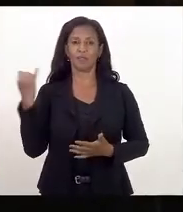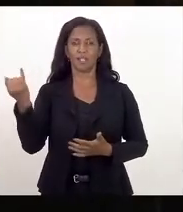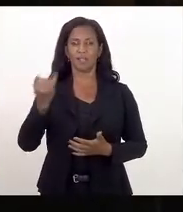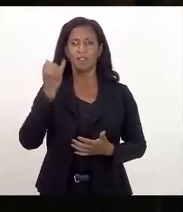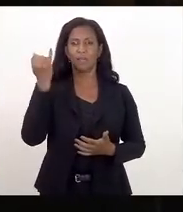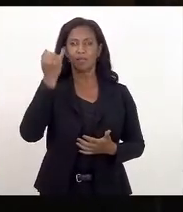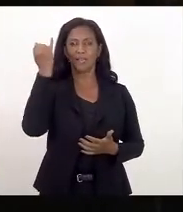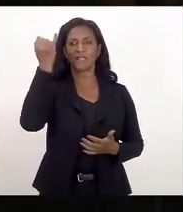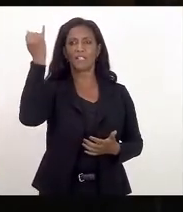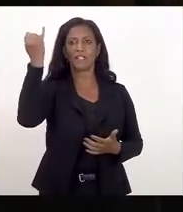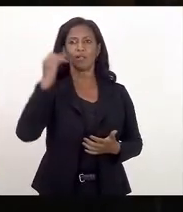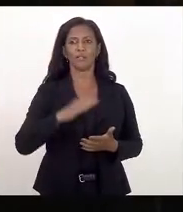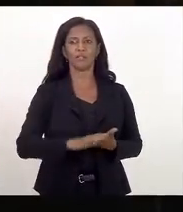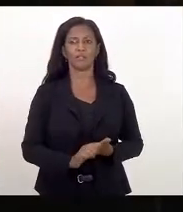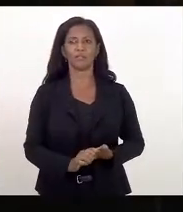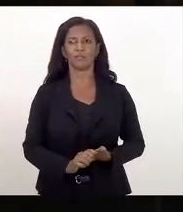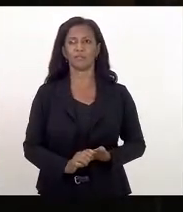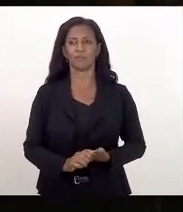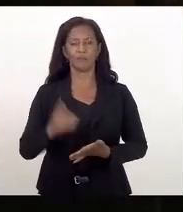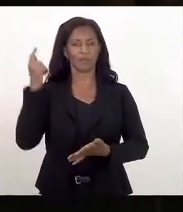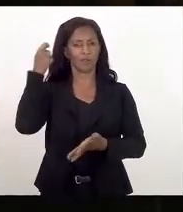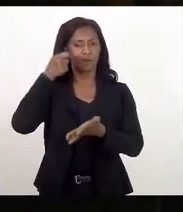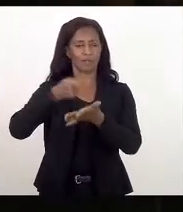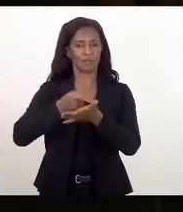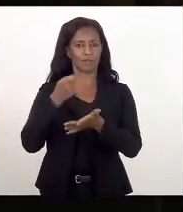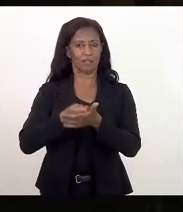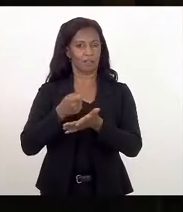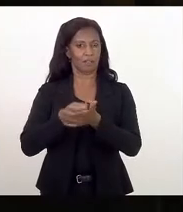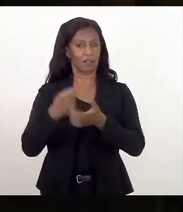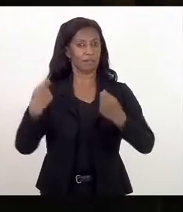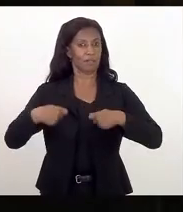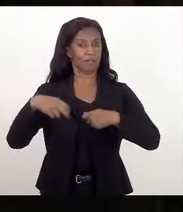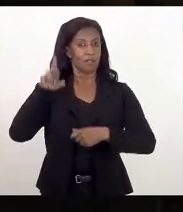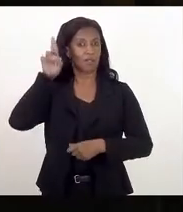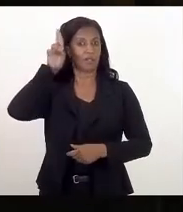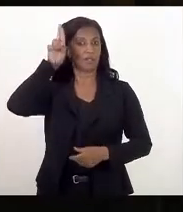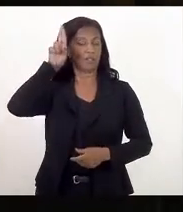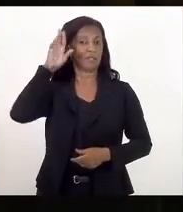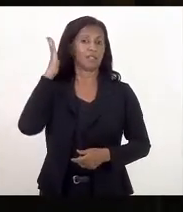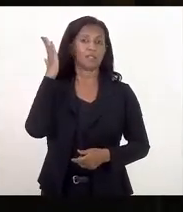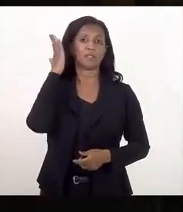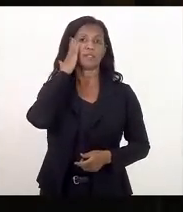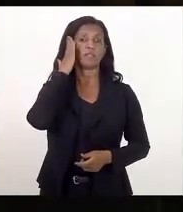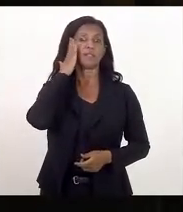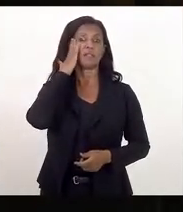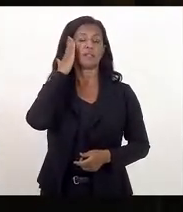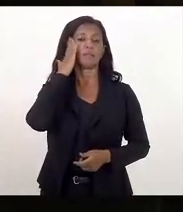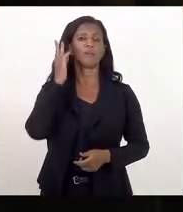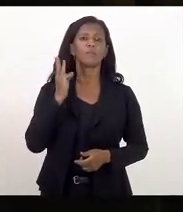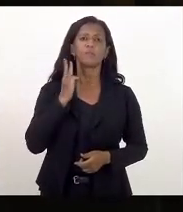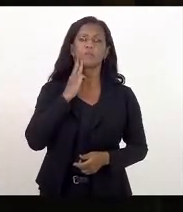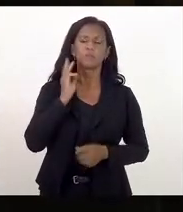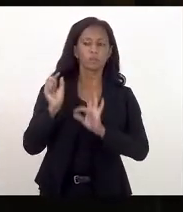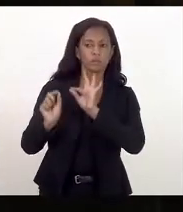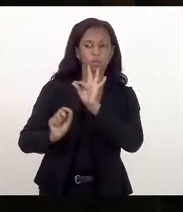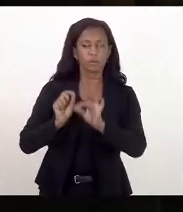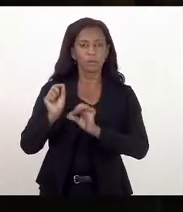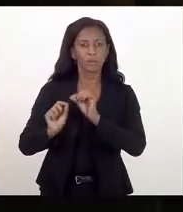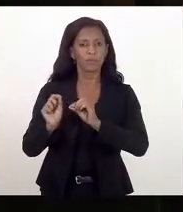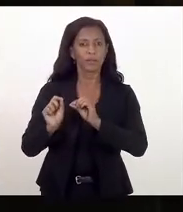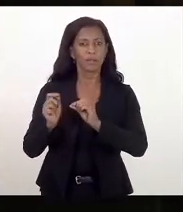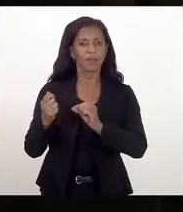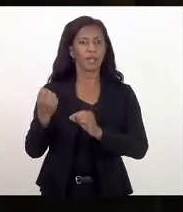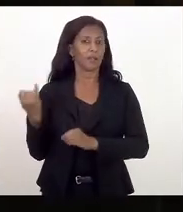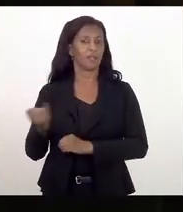e garantidora de direito, o faz com responsabilidade, sabendo, deputado Valdeck, a importância que a instituição tem,